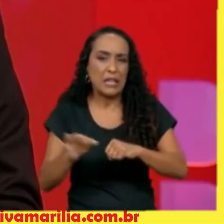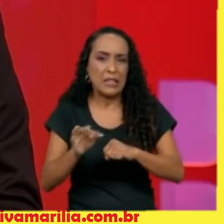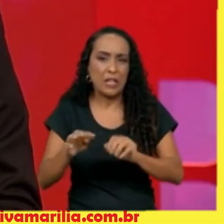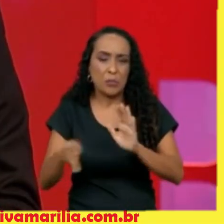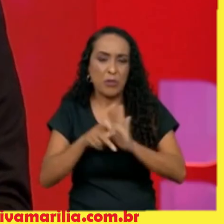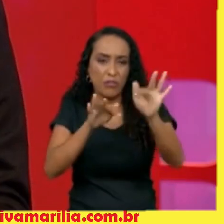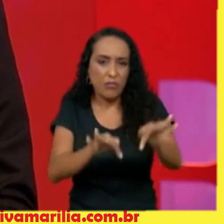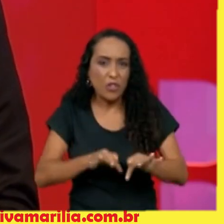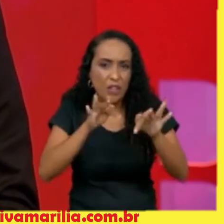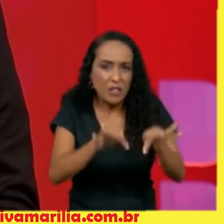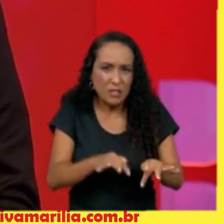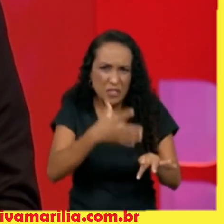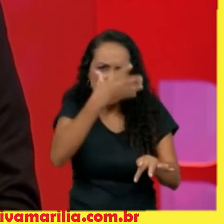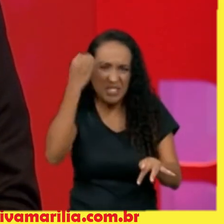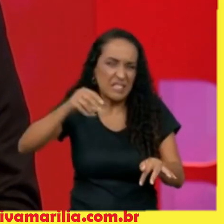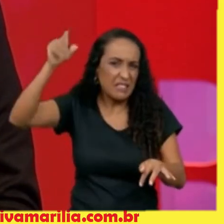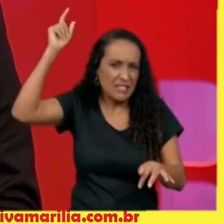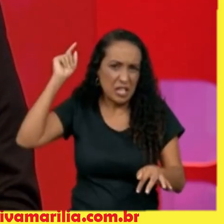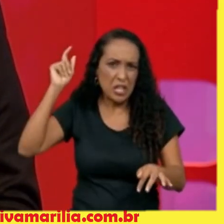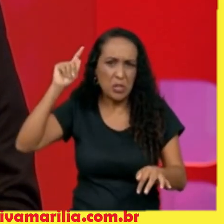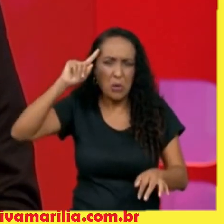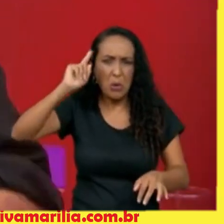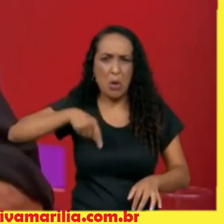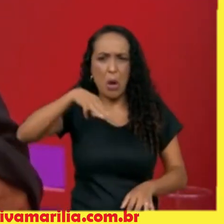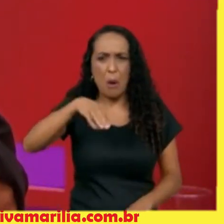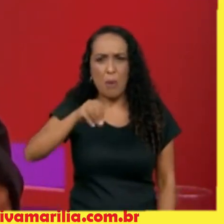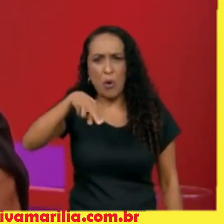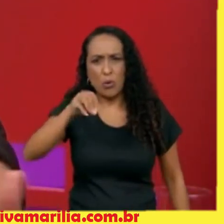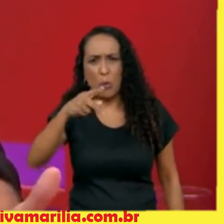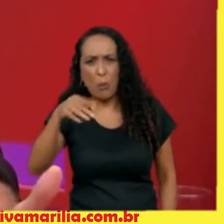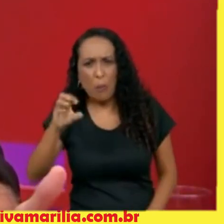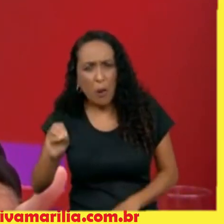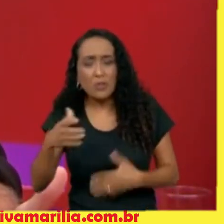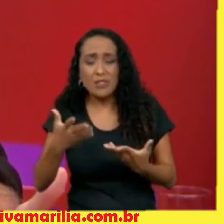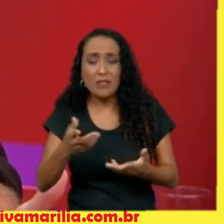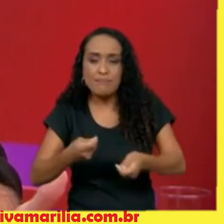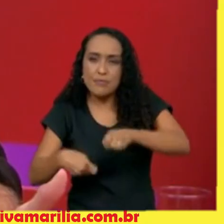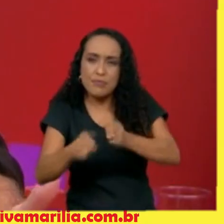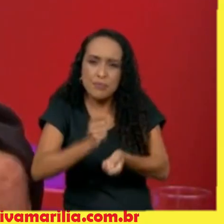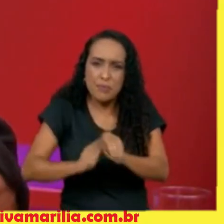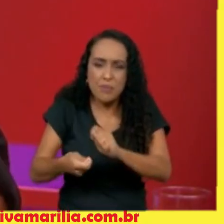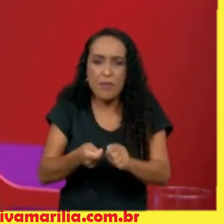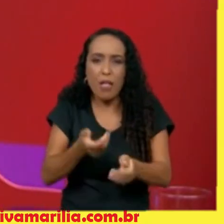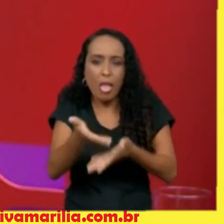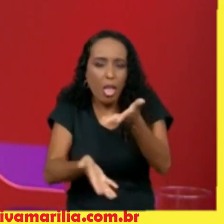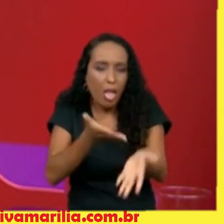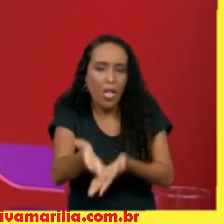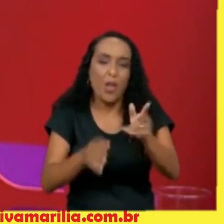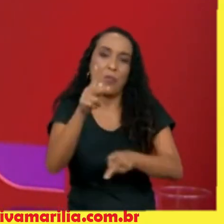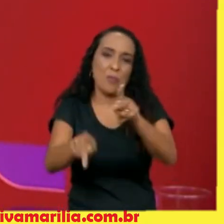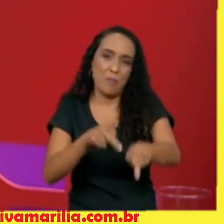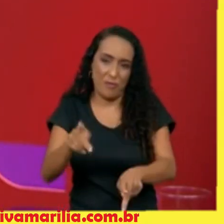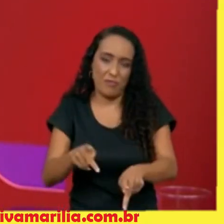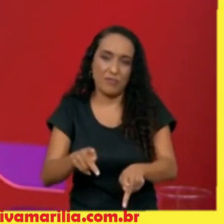tecnofeudalismo explicita isso, em cima de monopólios e tudo. Né? E você manipula o público. Ou seja, aquilo que quer